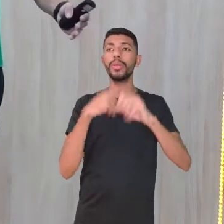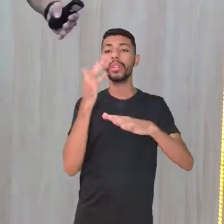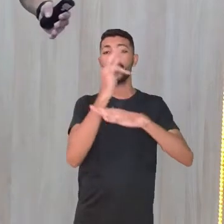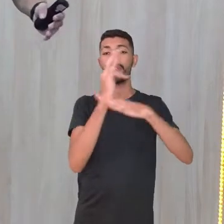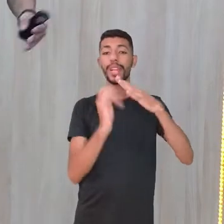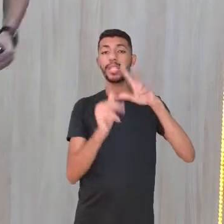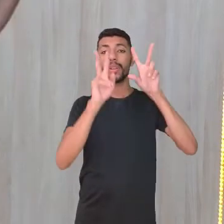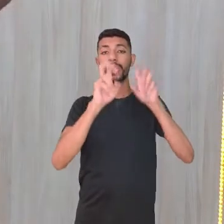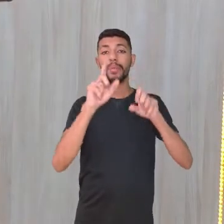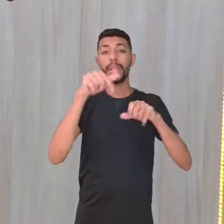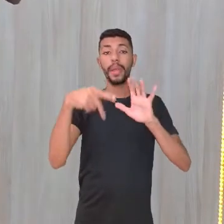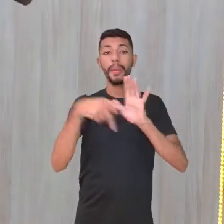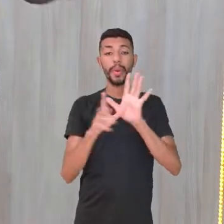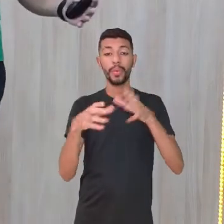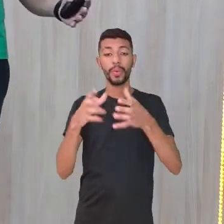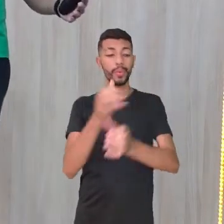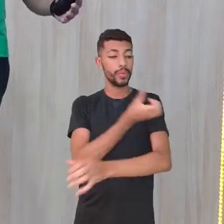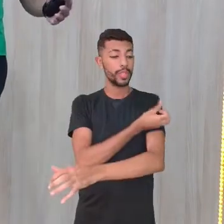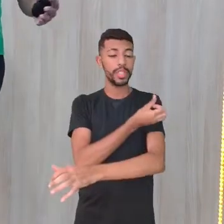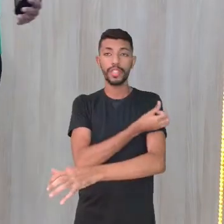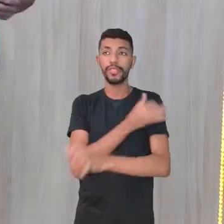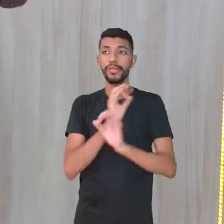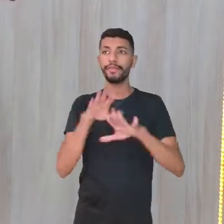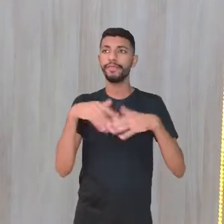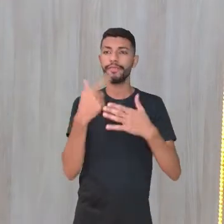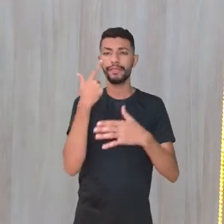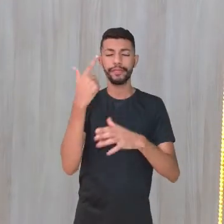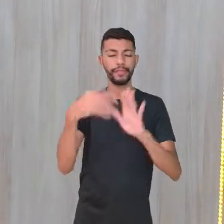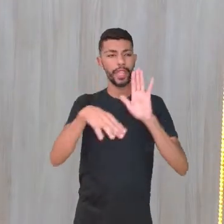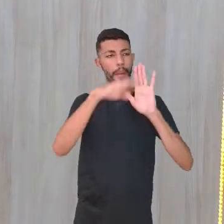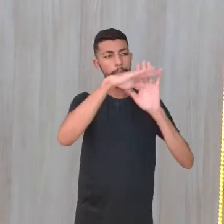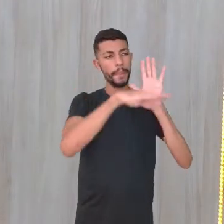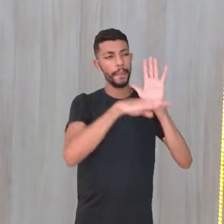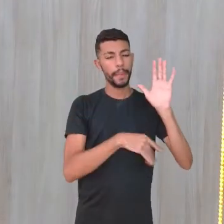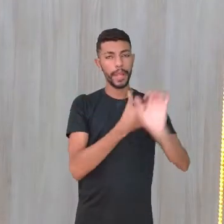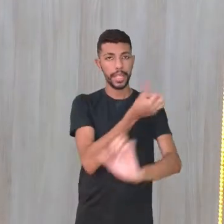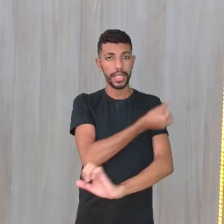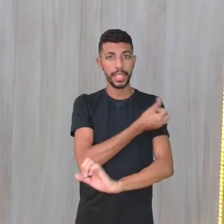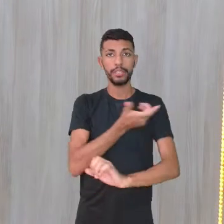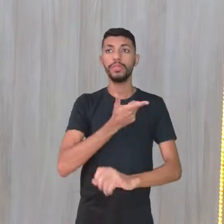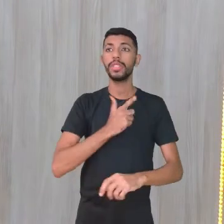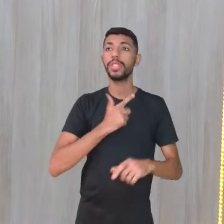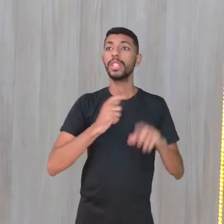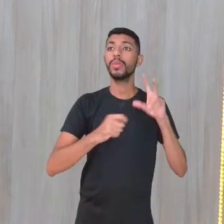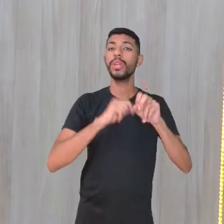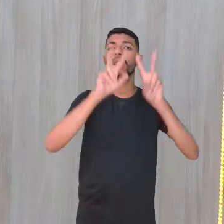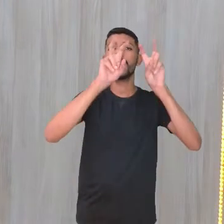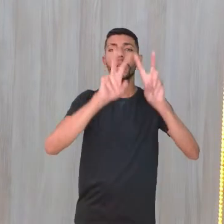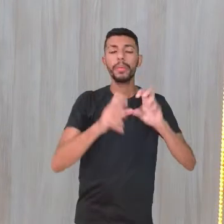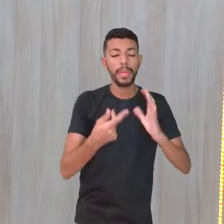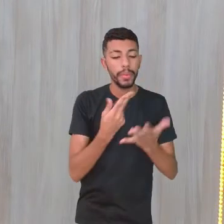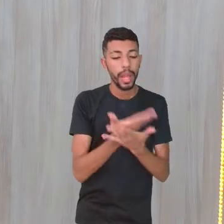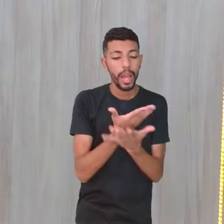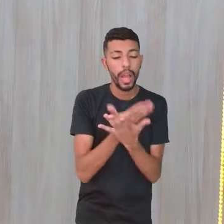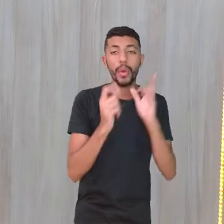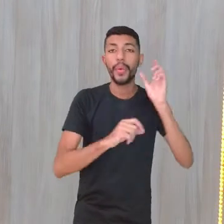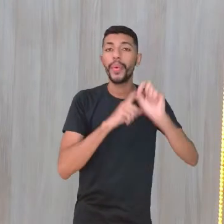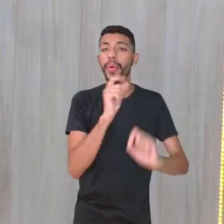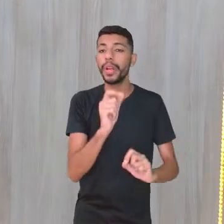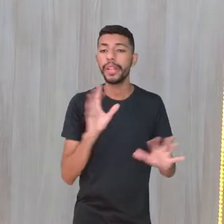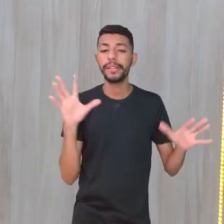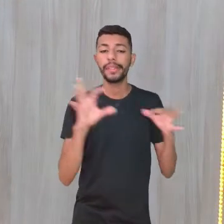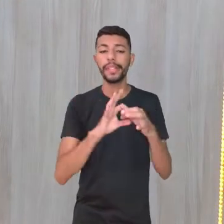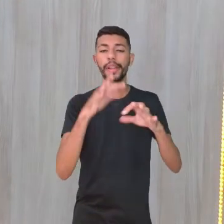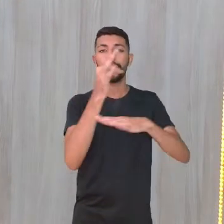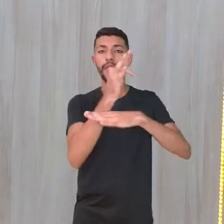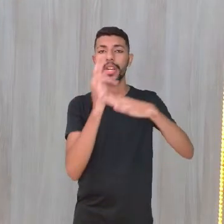ano, certo? Então, lá na playlist do sexto ano tem assunto lá, tem aulas envolvendo frações. Vai